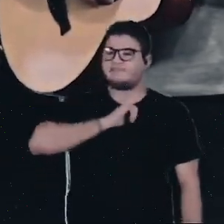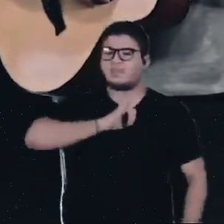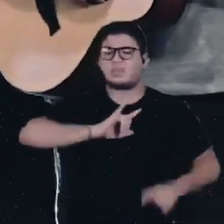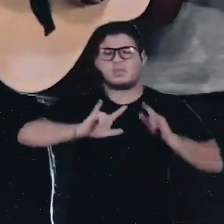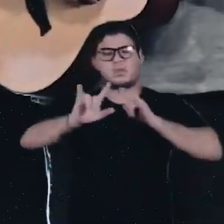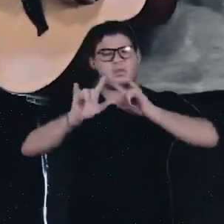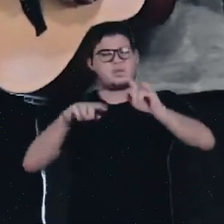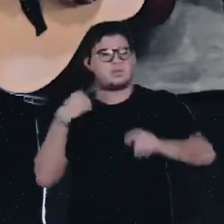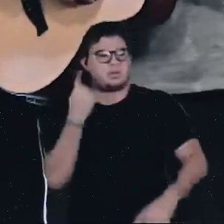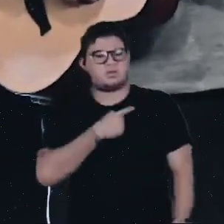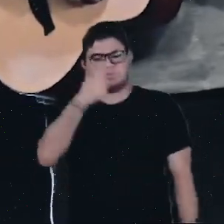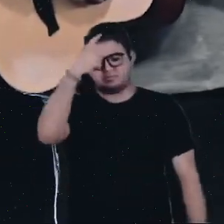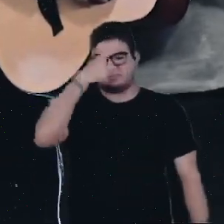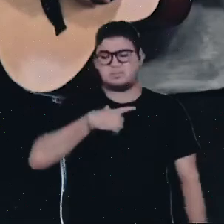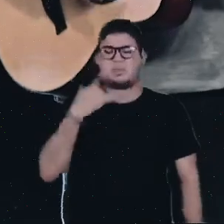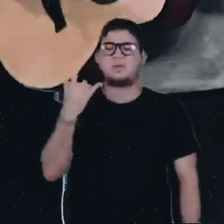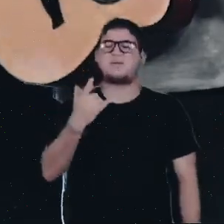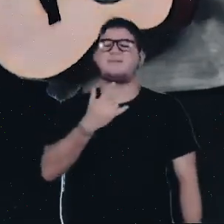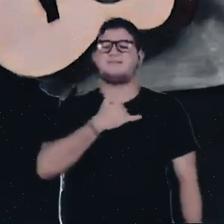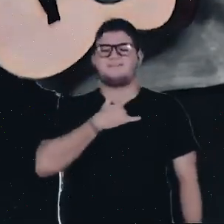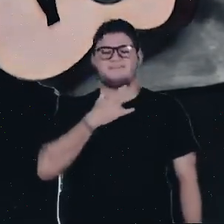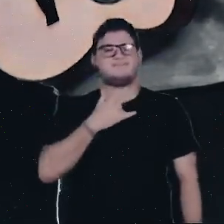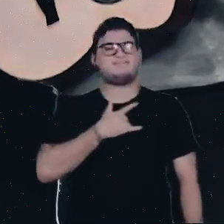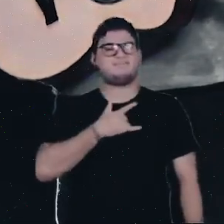somos amados.